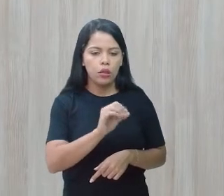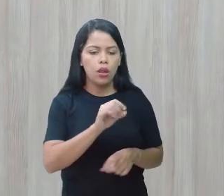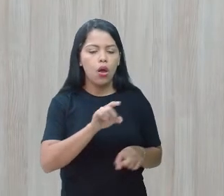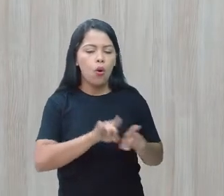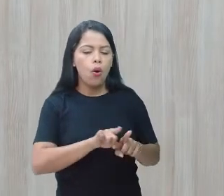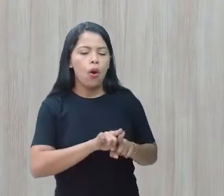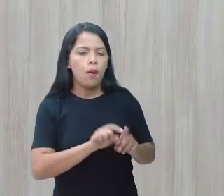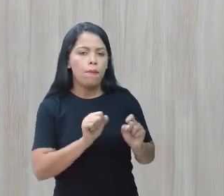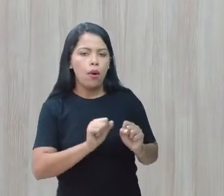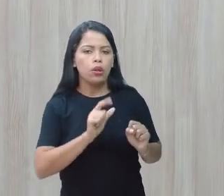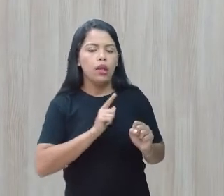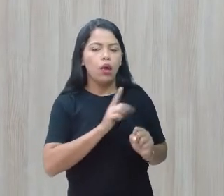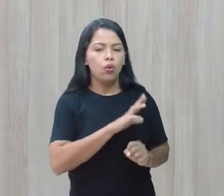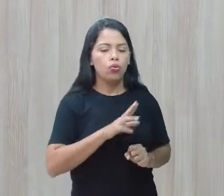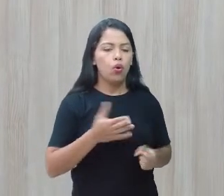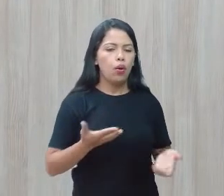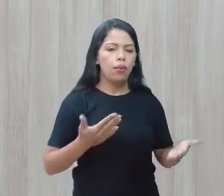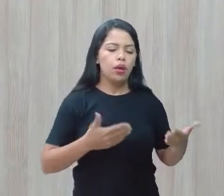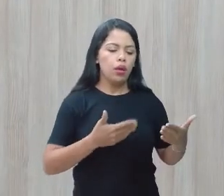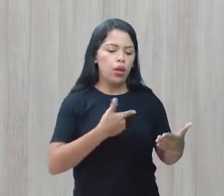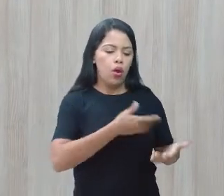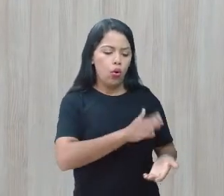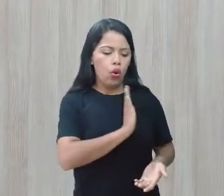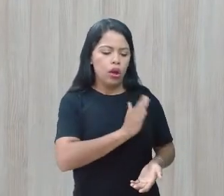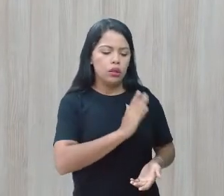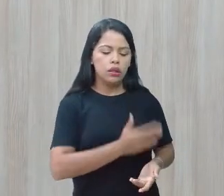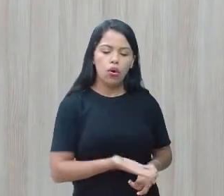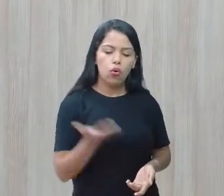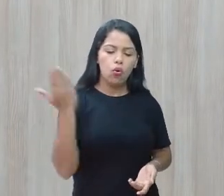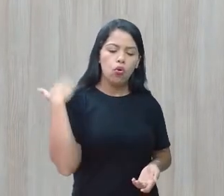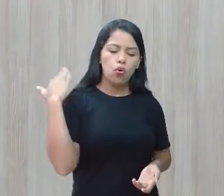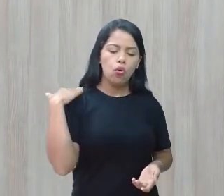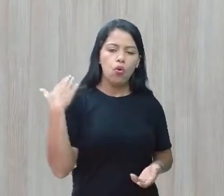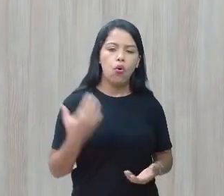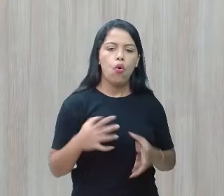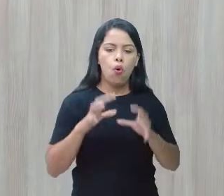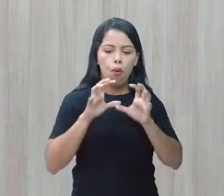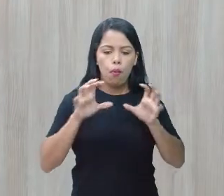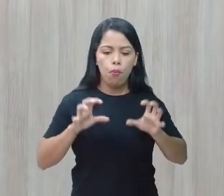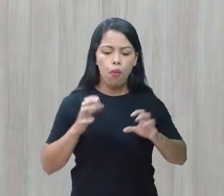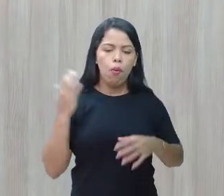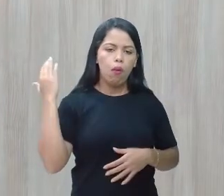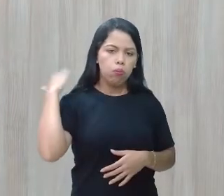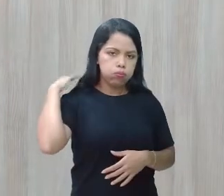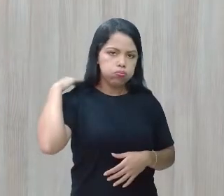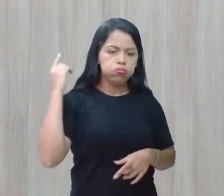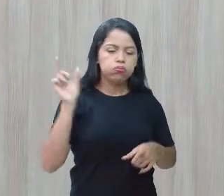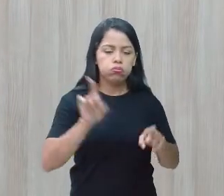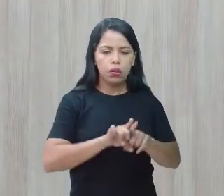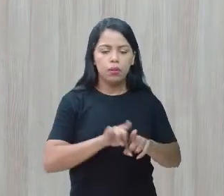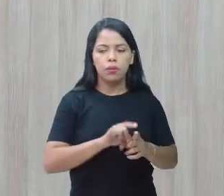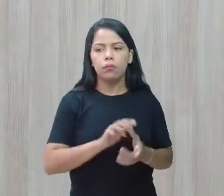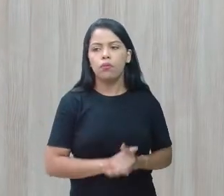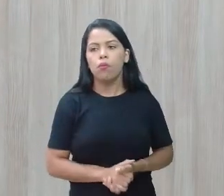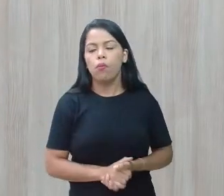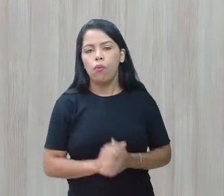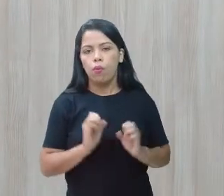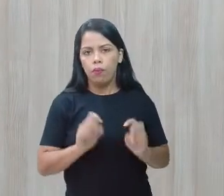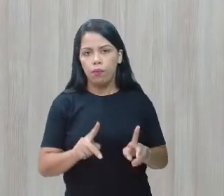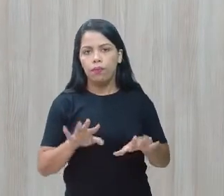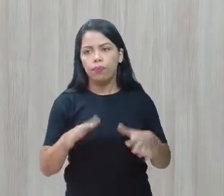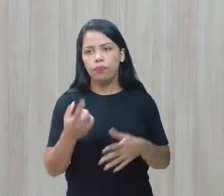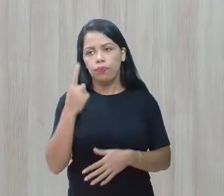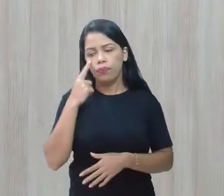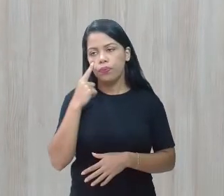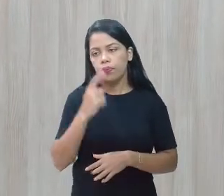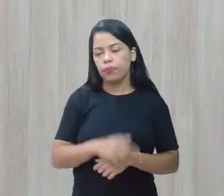pulmonar, porque é uma comunicação do coração com os pulmões, ok? Então,